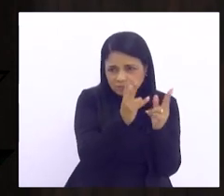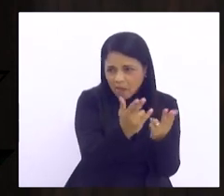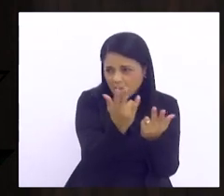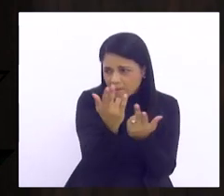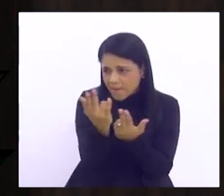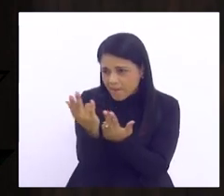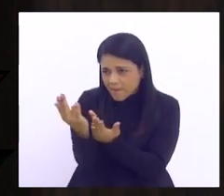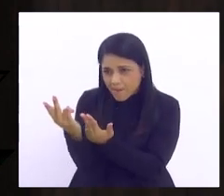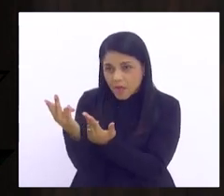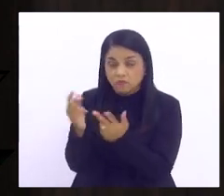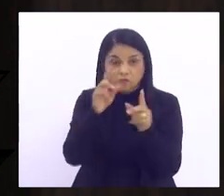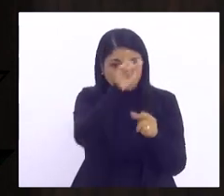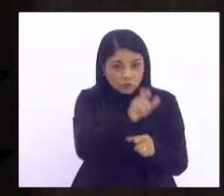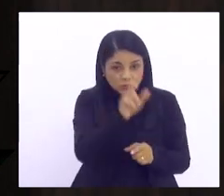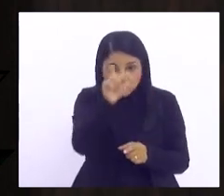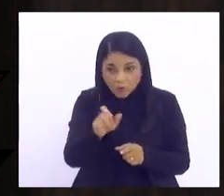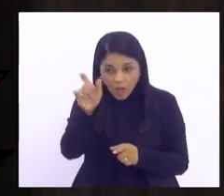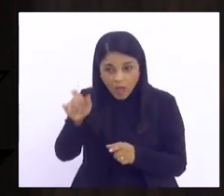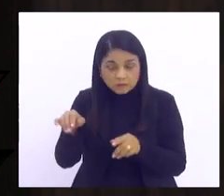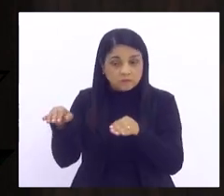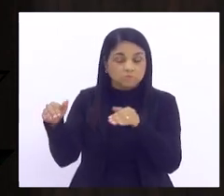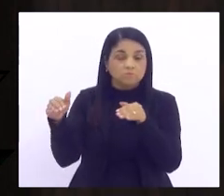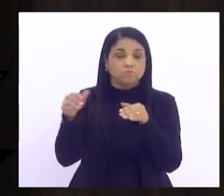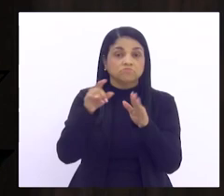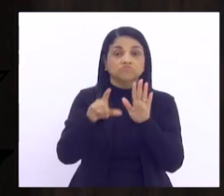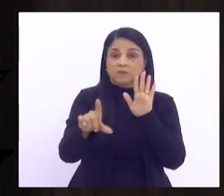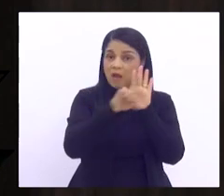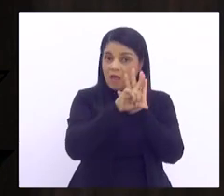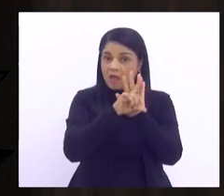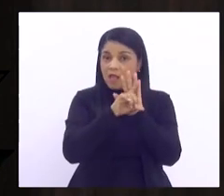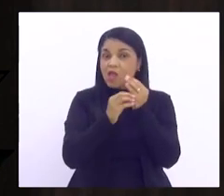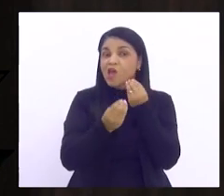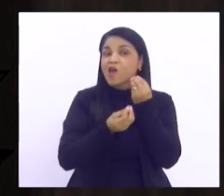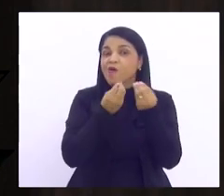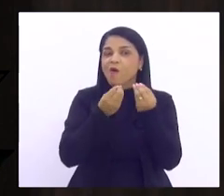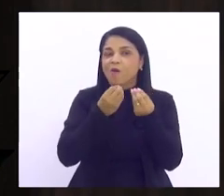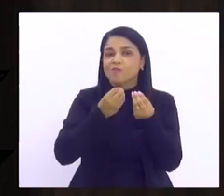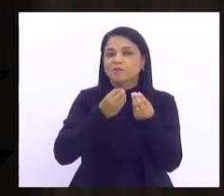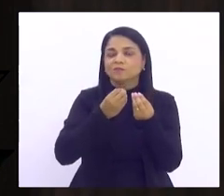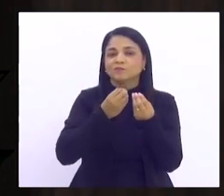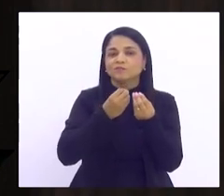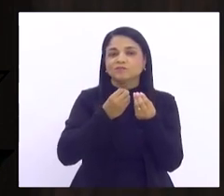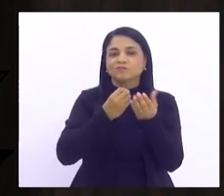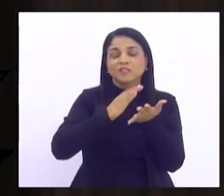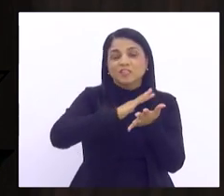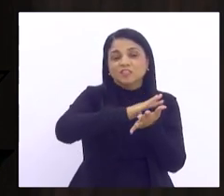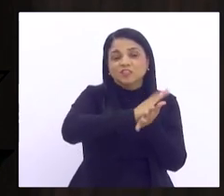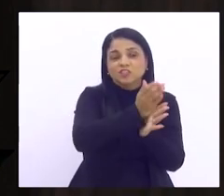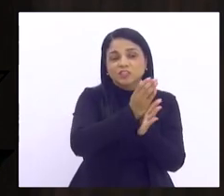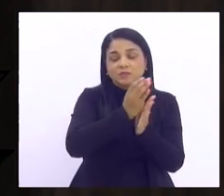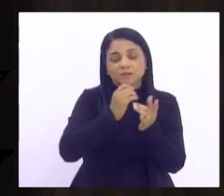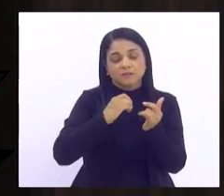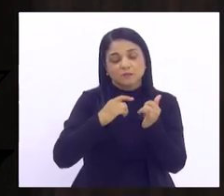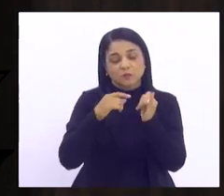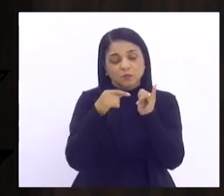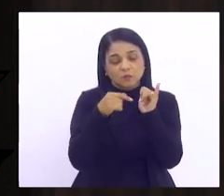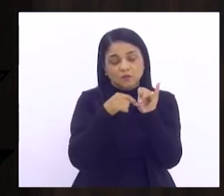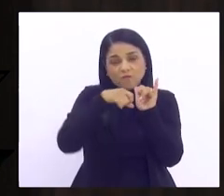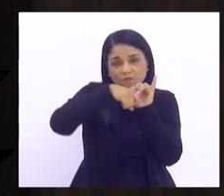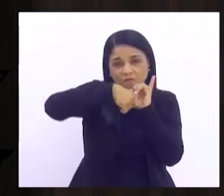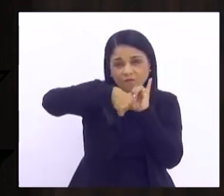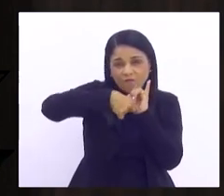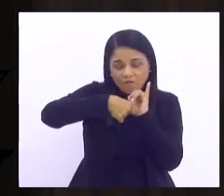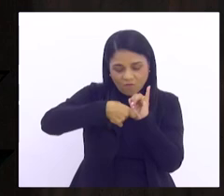de fato somos iguais perante a lei, não é isso? Como pregar uma discriminação contra o bebê no ventre materno? Por